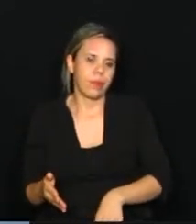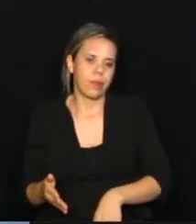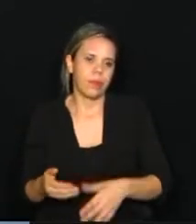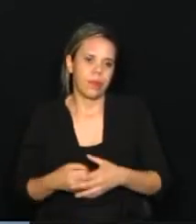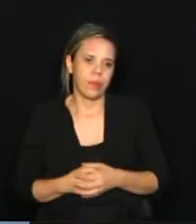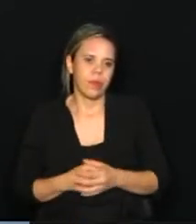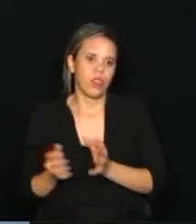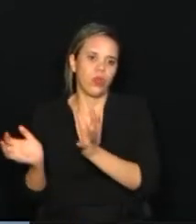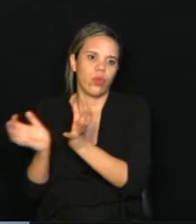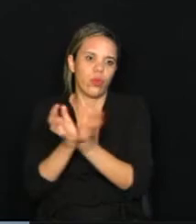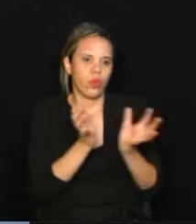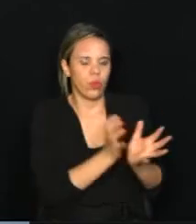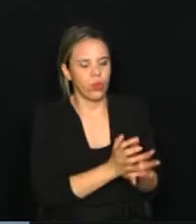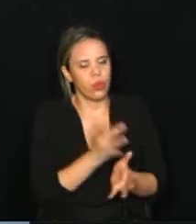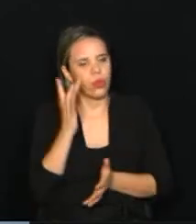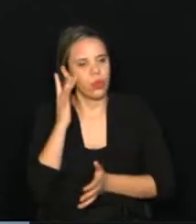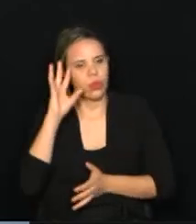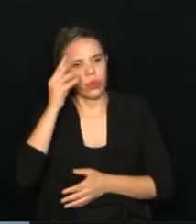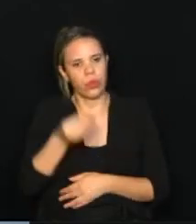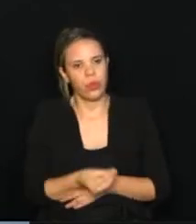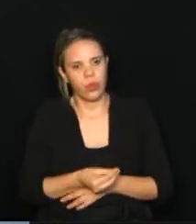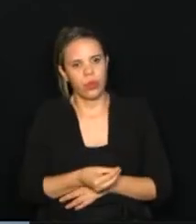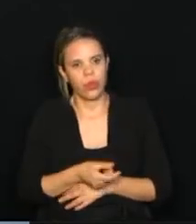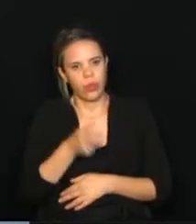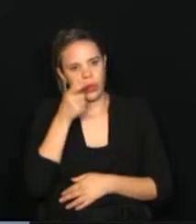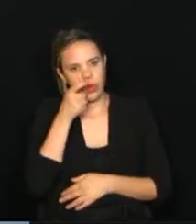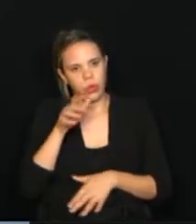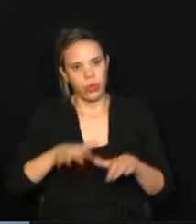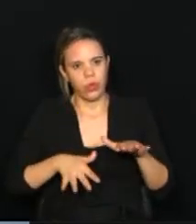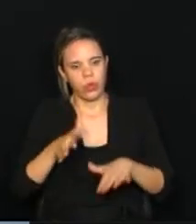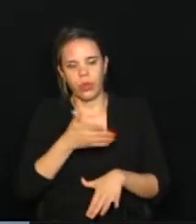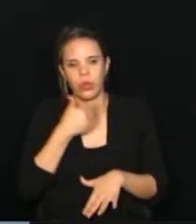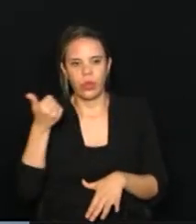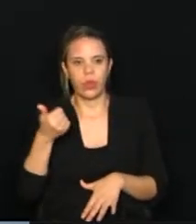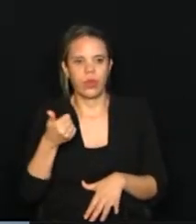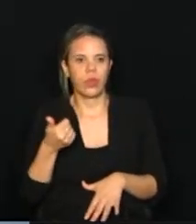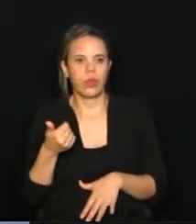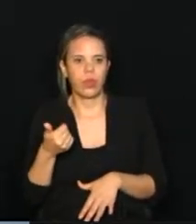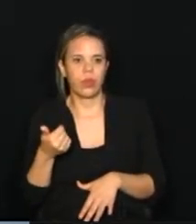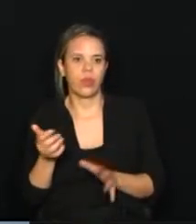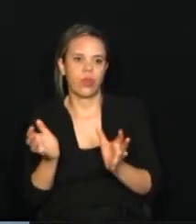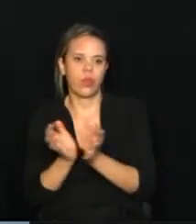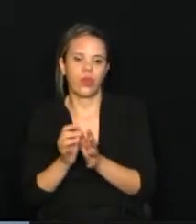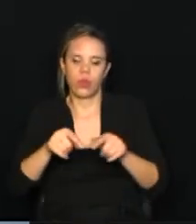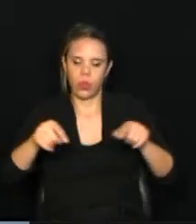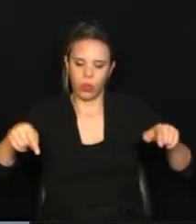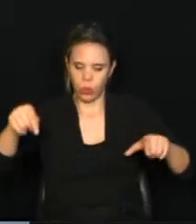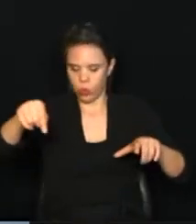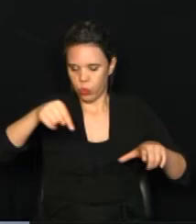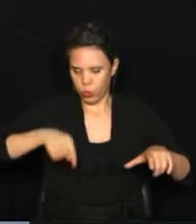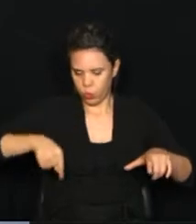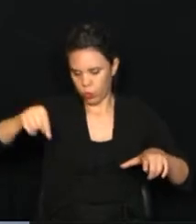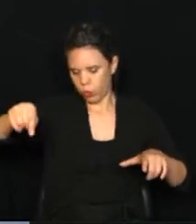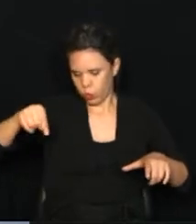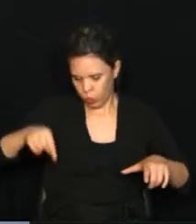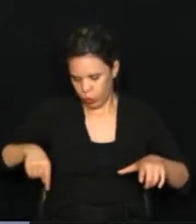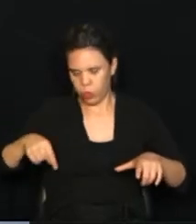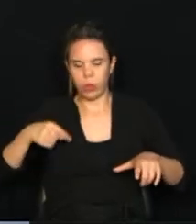os times... Acho que entenderam, viram que talvez é melhor na lateral do que na armação e acabei ficando na lateral